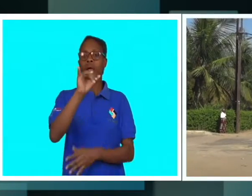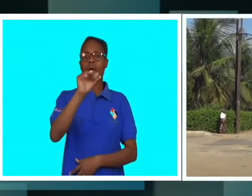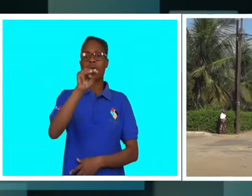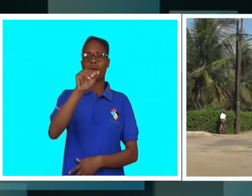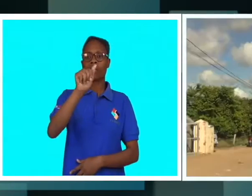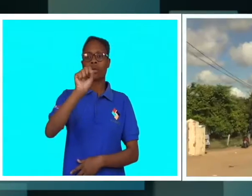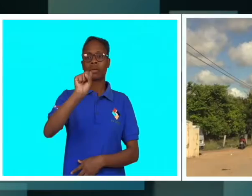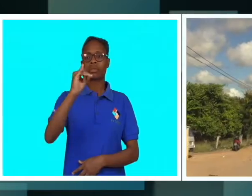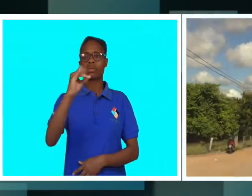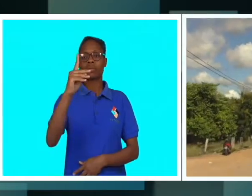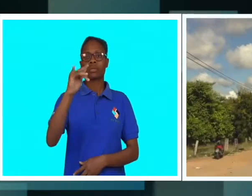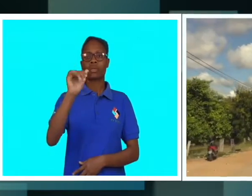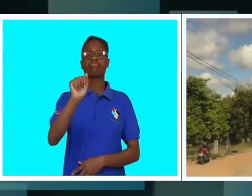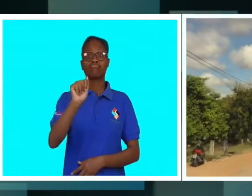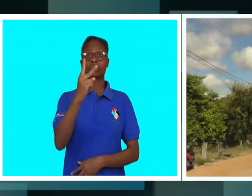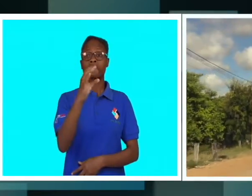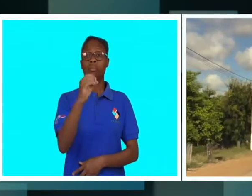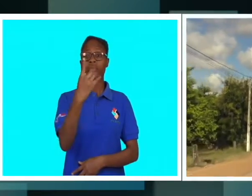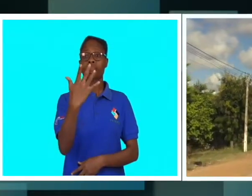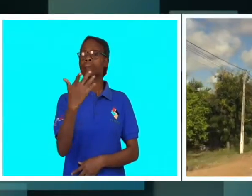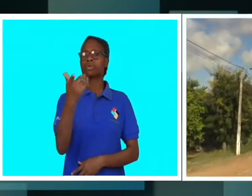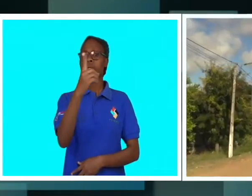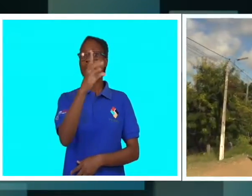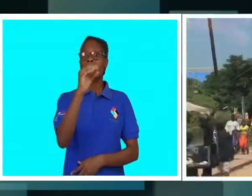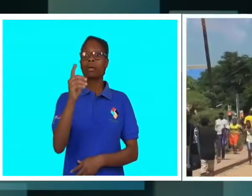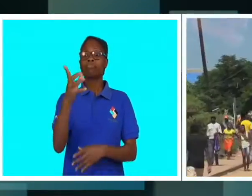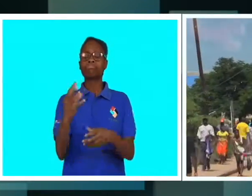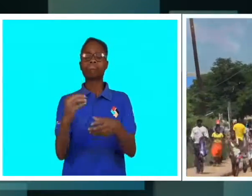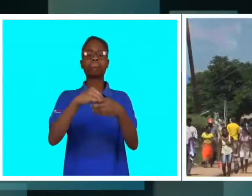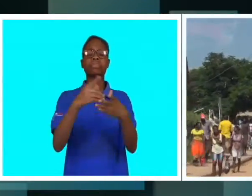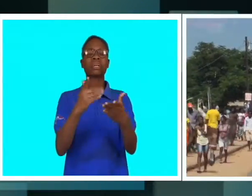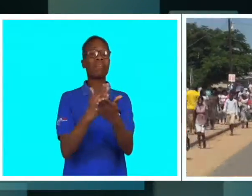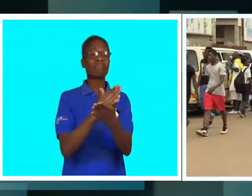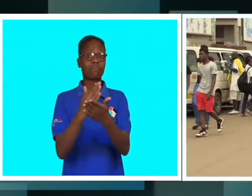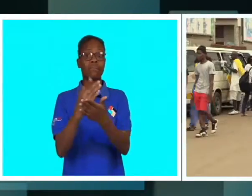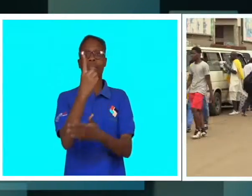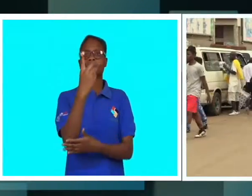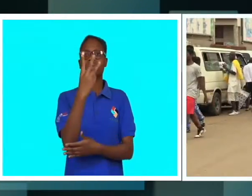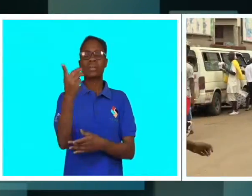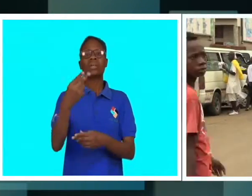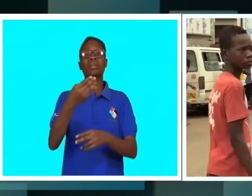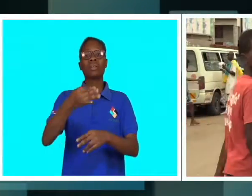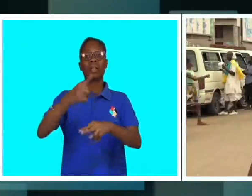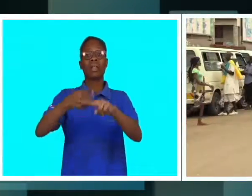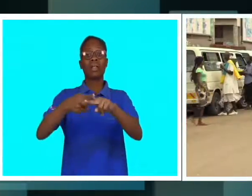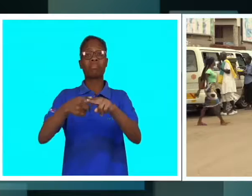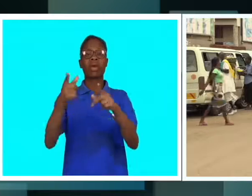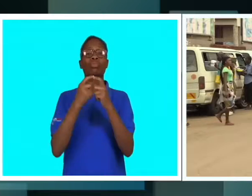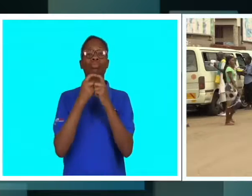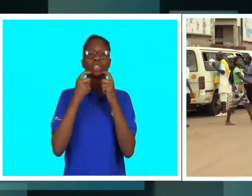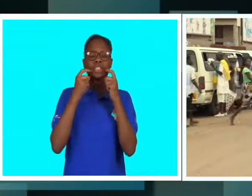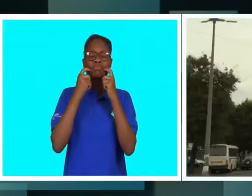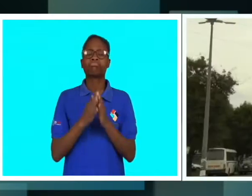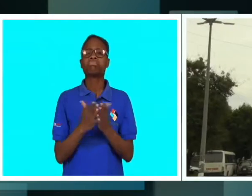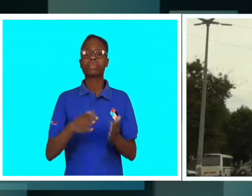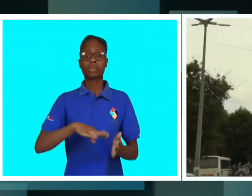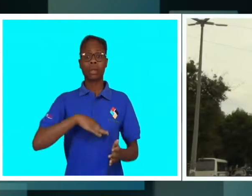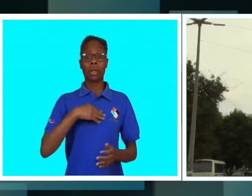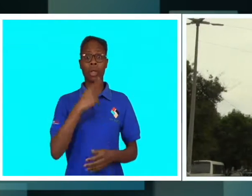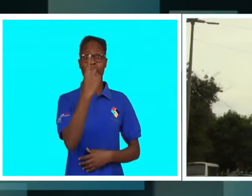De acordo com dados da IMACIDA 2015, 13 em cada 100 moçambicanos, dos 15 aos